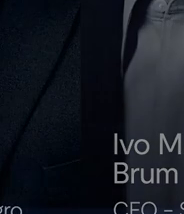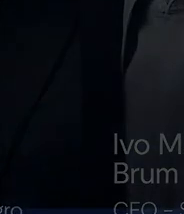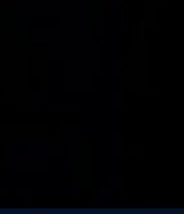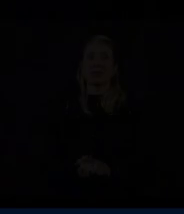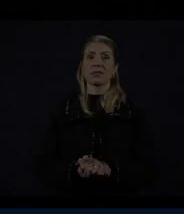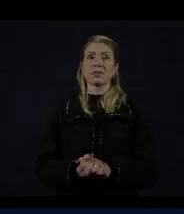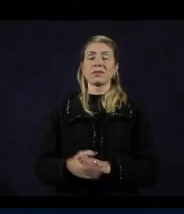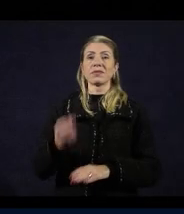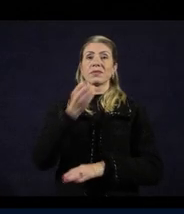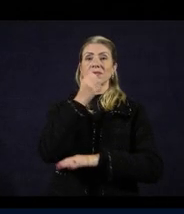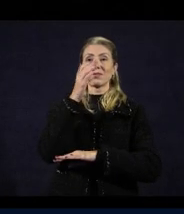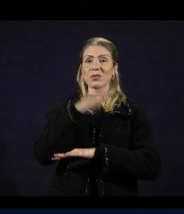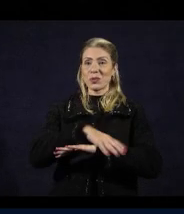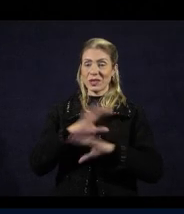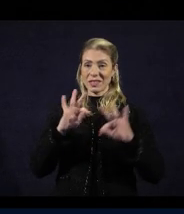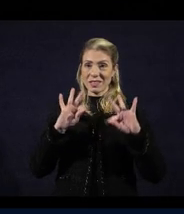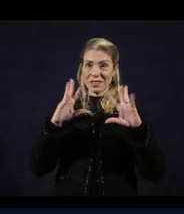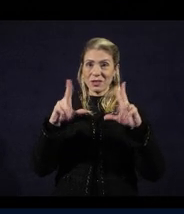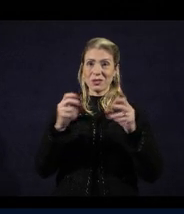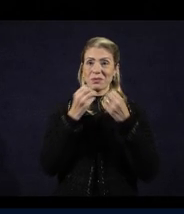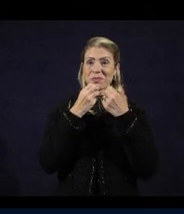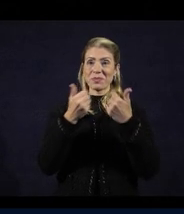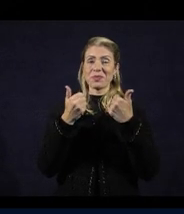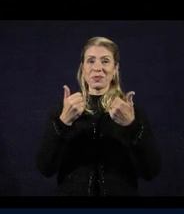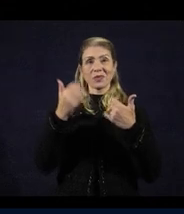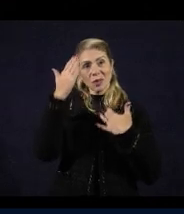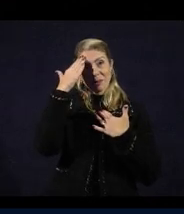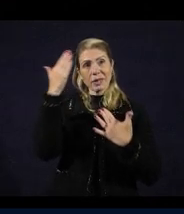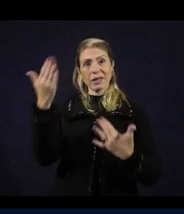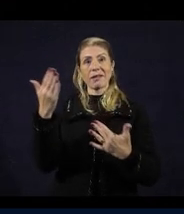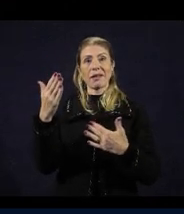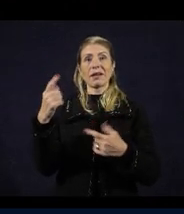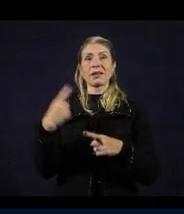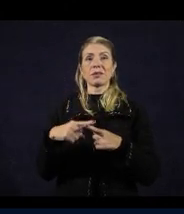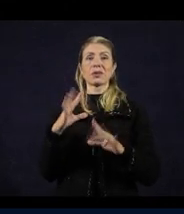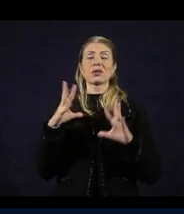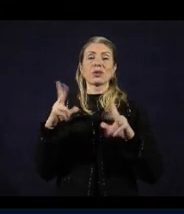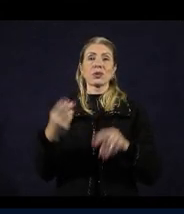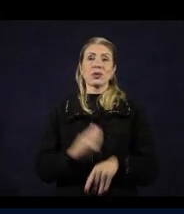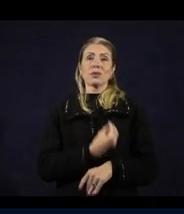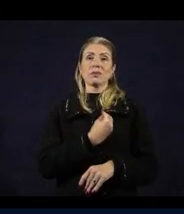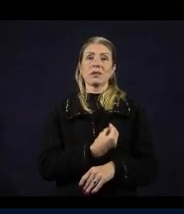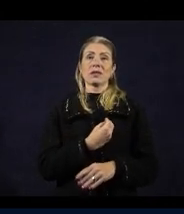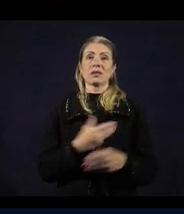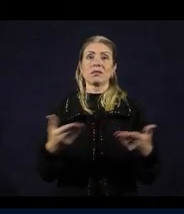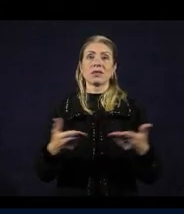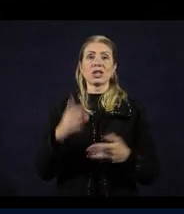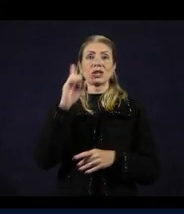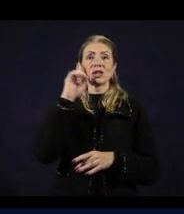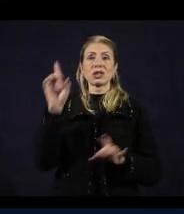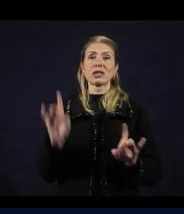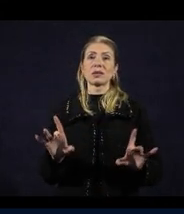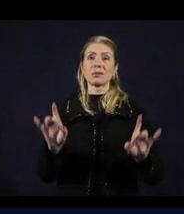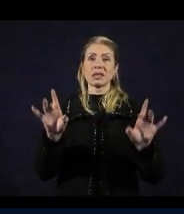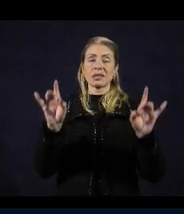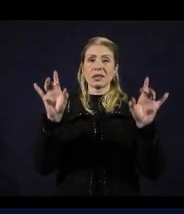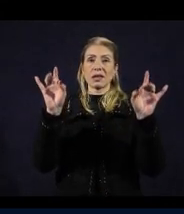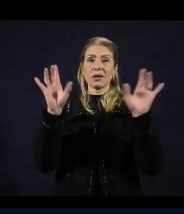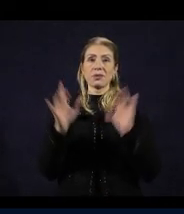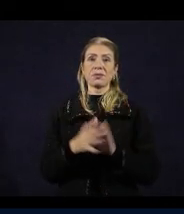Bom vamos lá Boa tarde pessoal tudo bem mais uma vez aí obrigado por estarem presentes aqui com a gente nesse dia muito especial